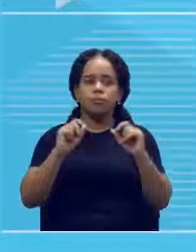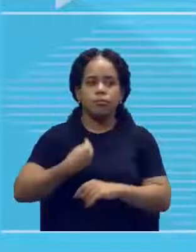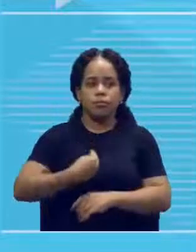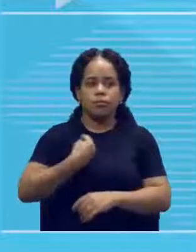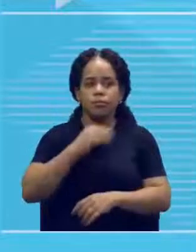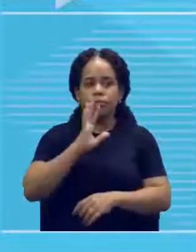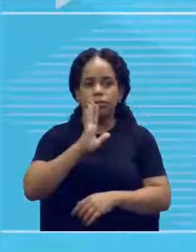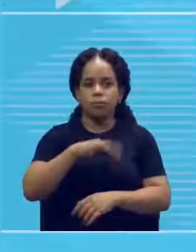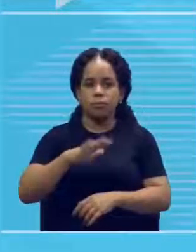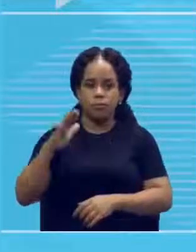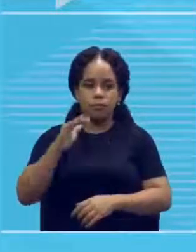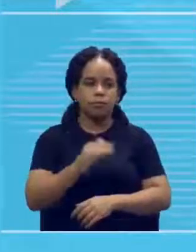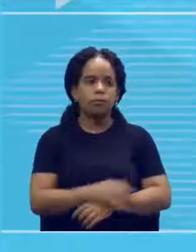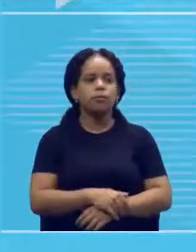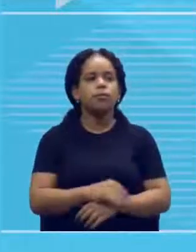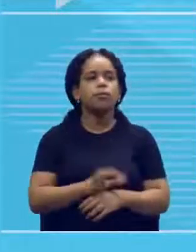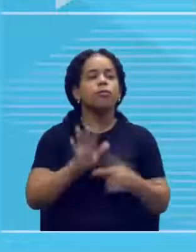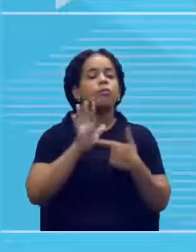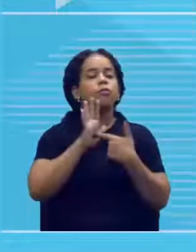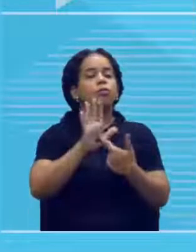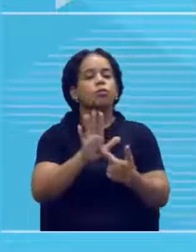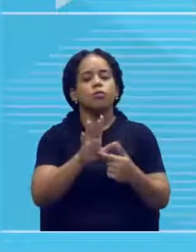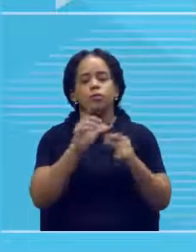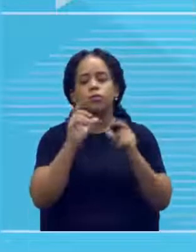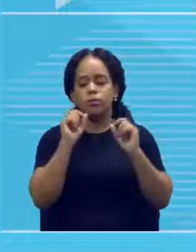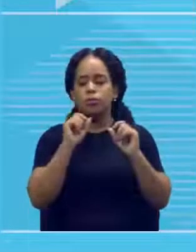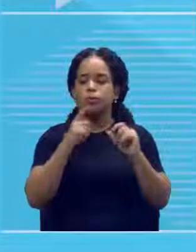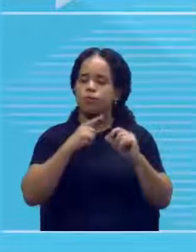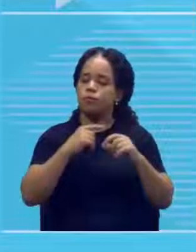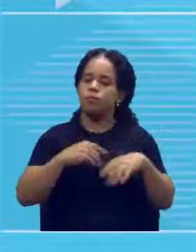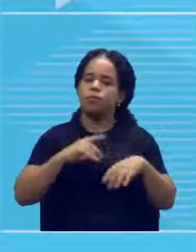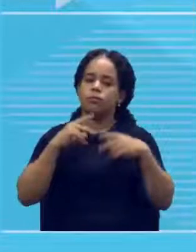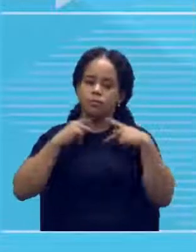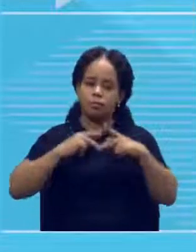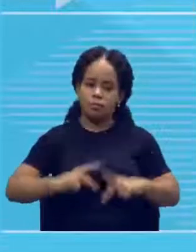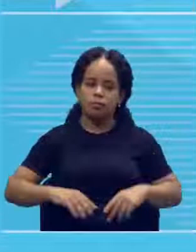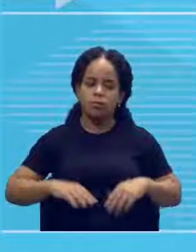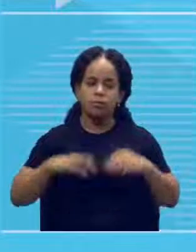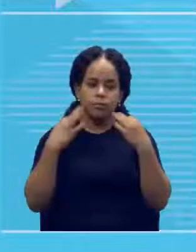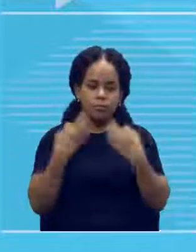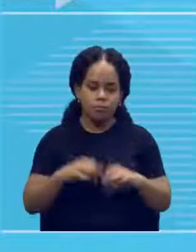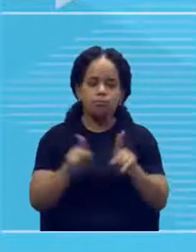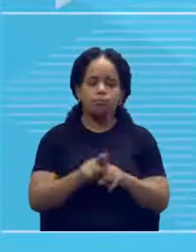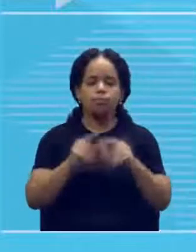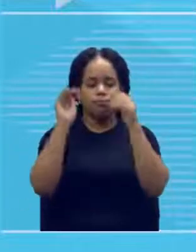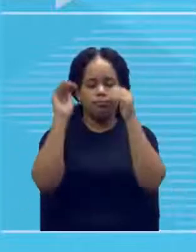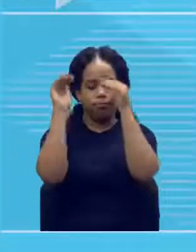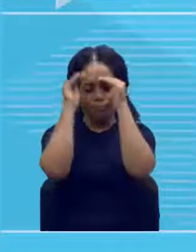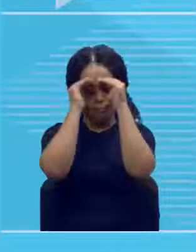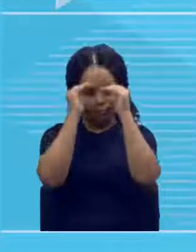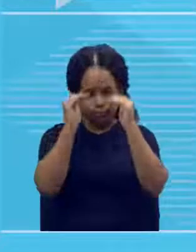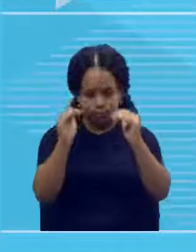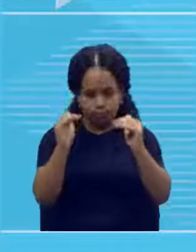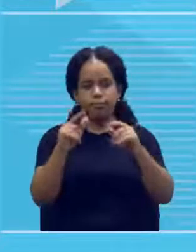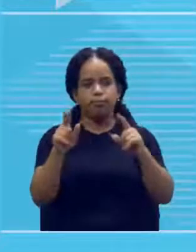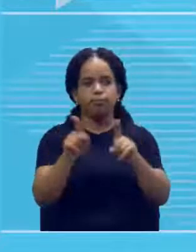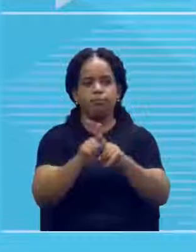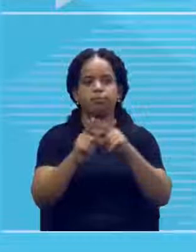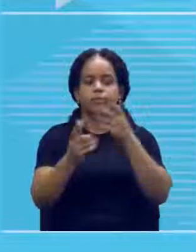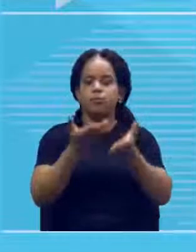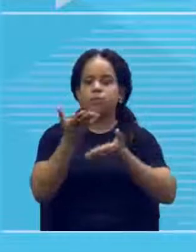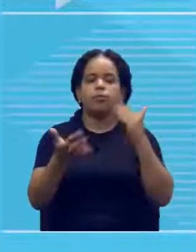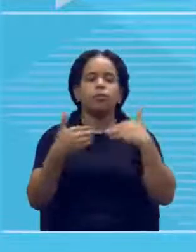dessas crianças. Mostrava disciplina, mostrava respeito, mostrava cuidado